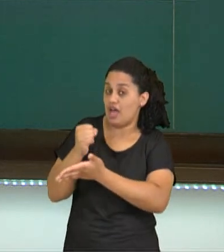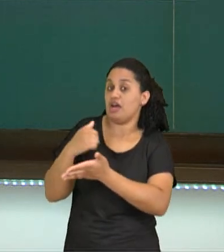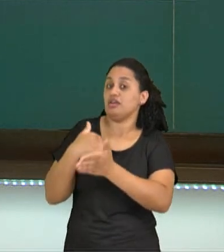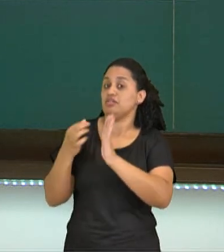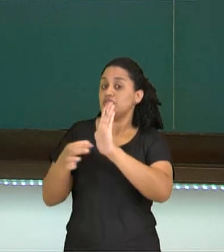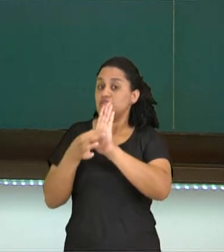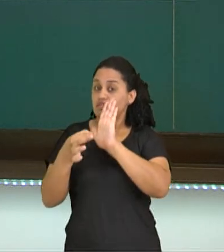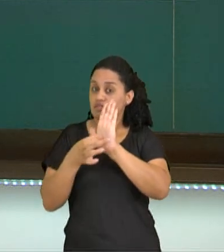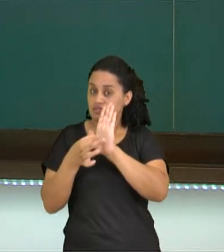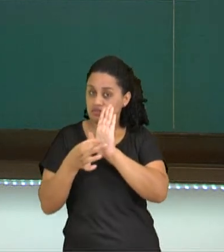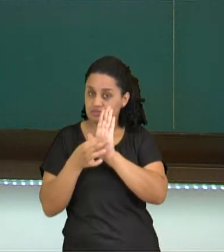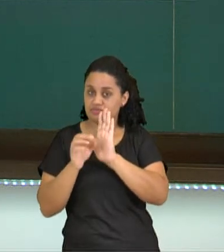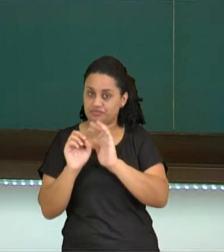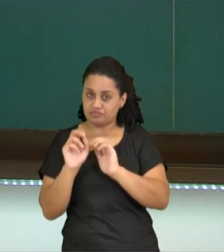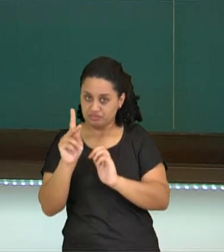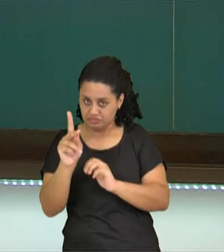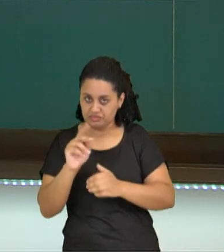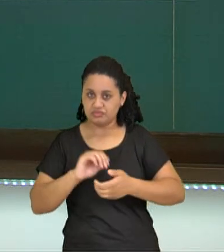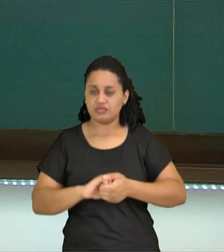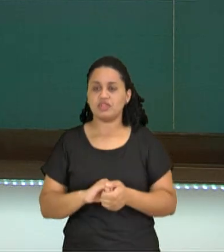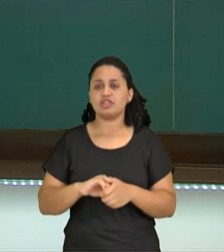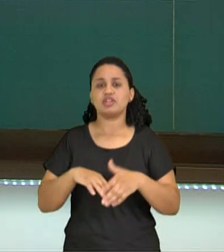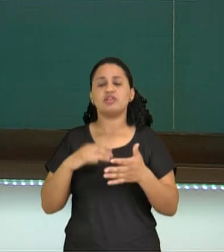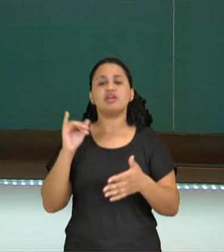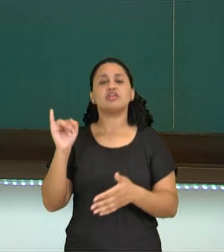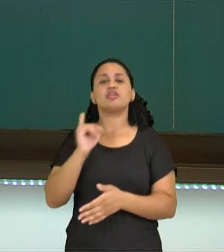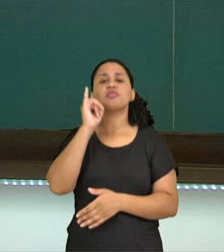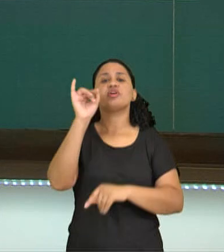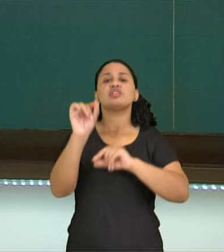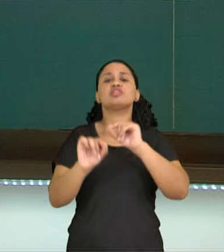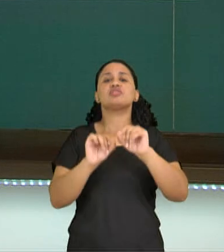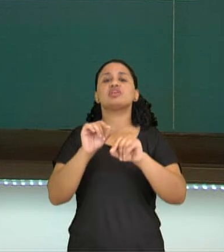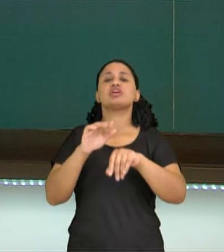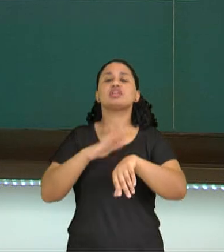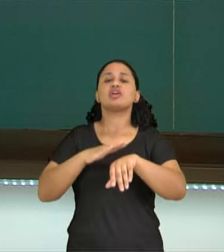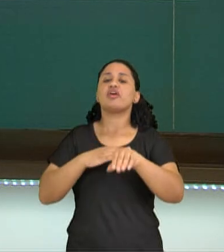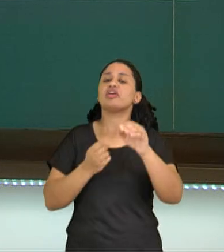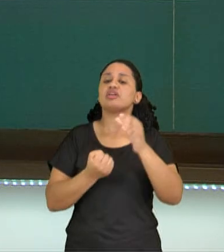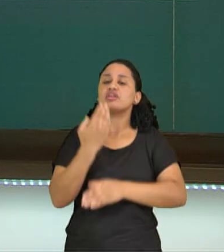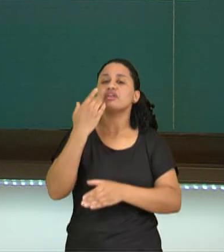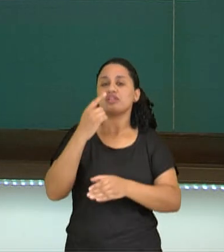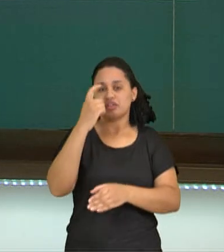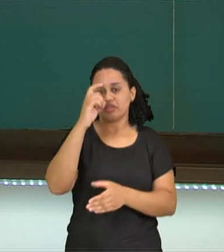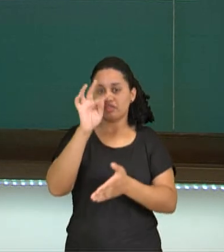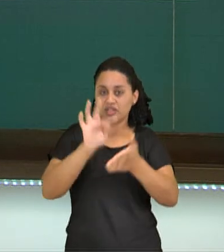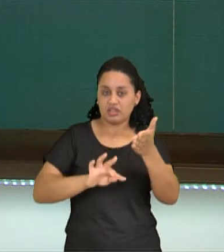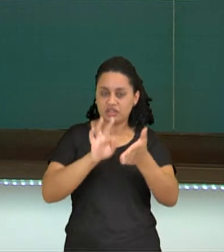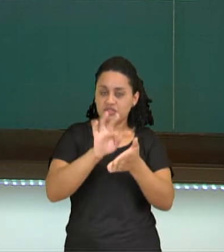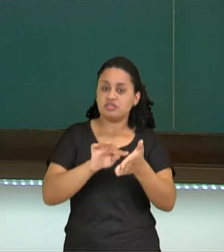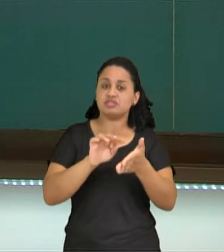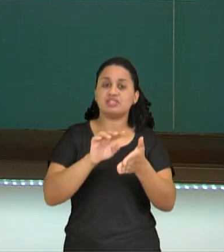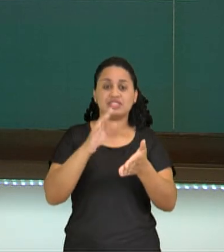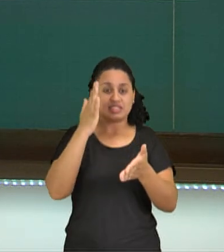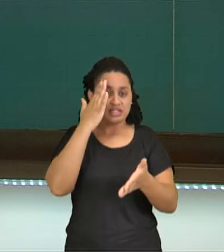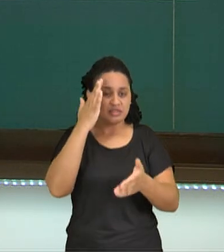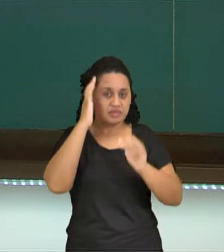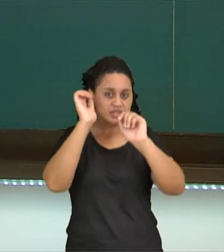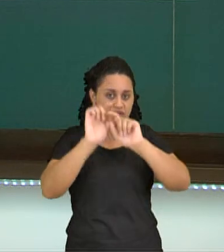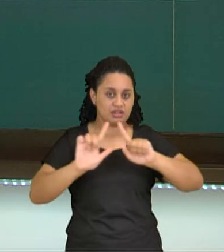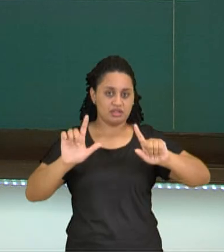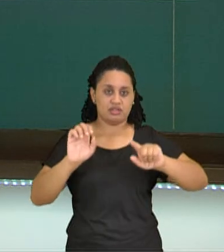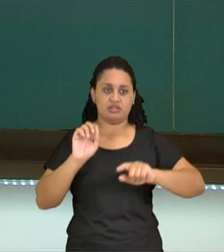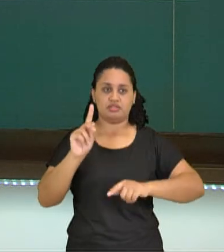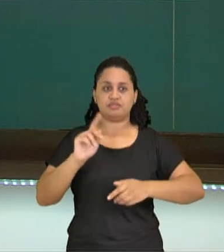argumentos e na conclusão. Ok? Muito importante você, na hora de produzir um texto, não esquecer disso. Vamos